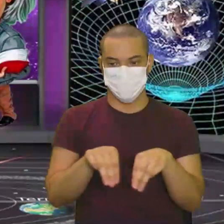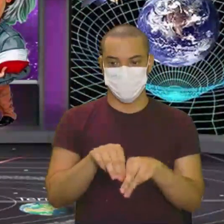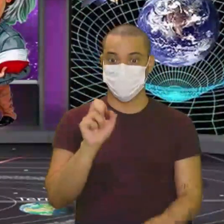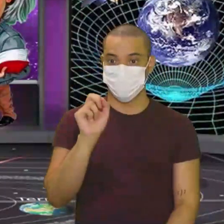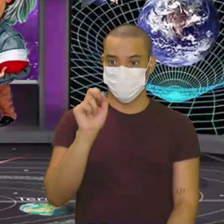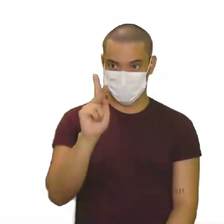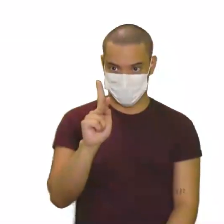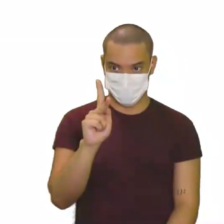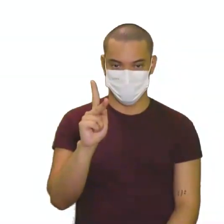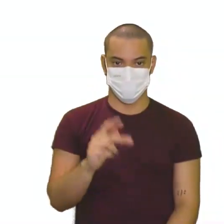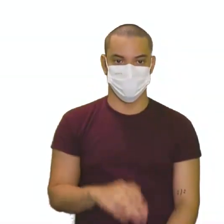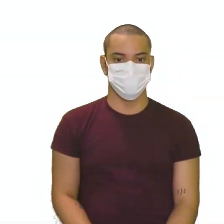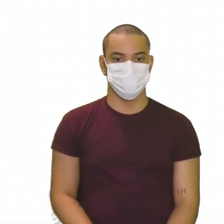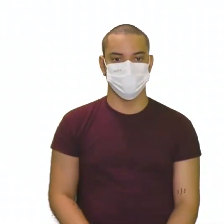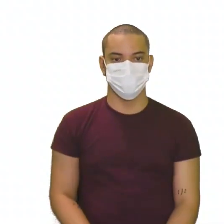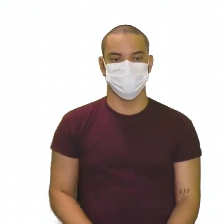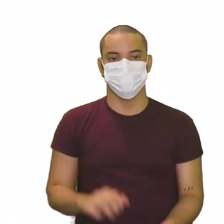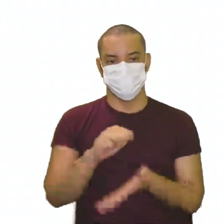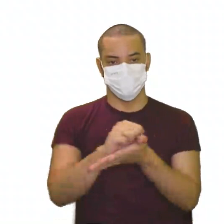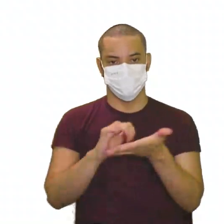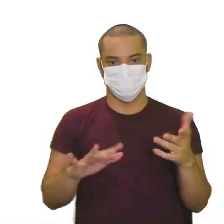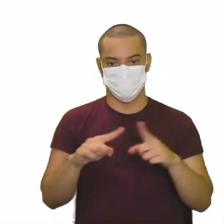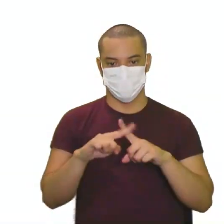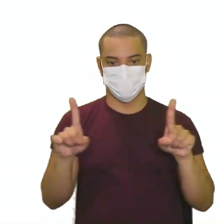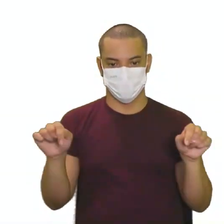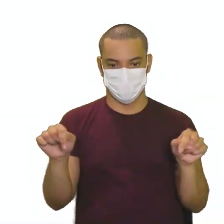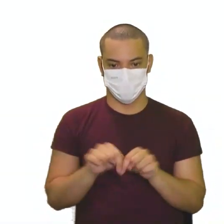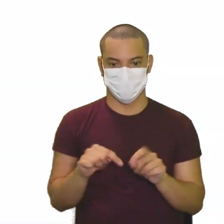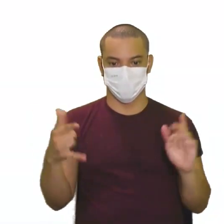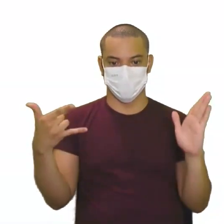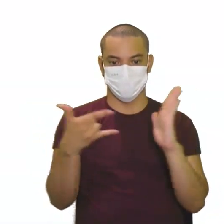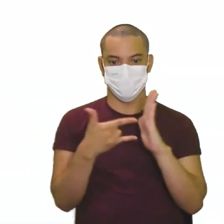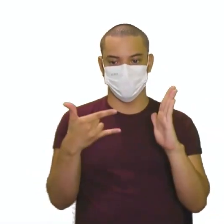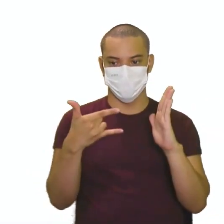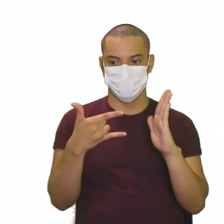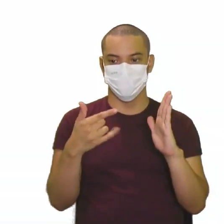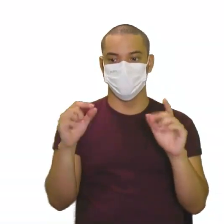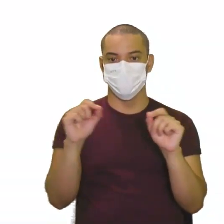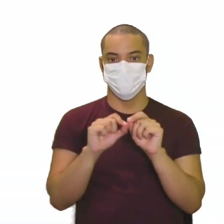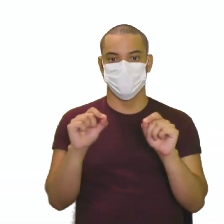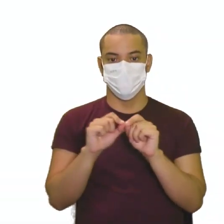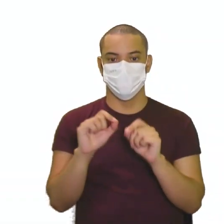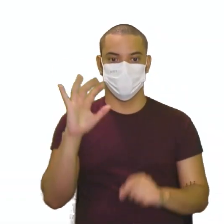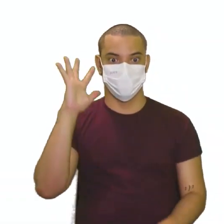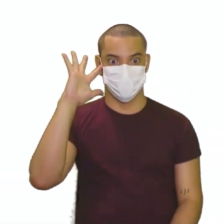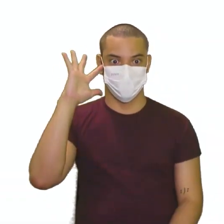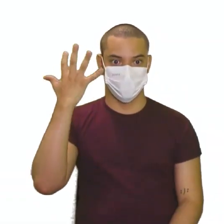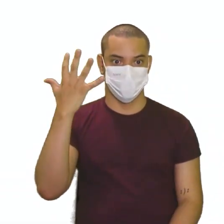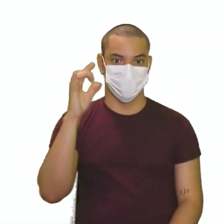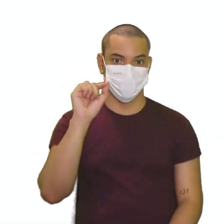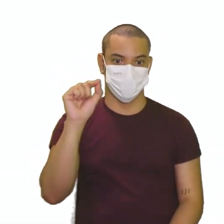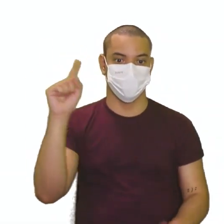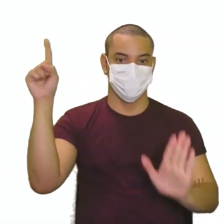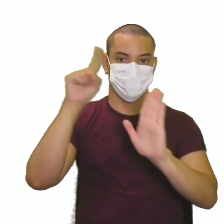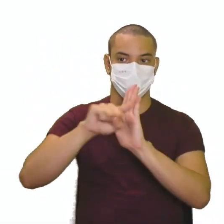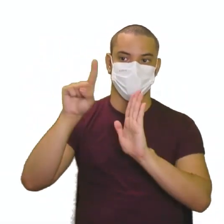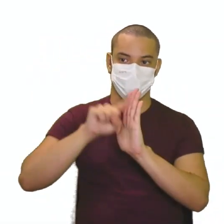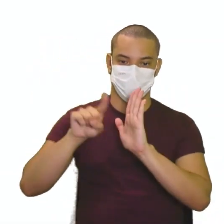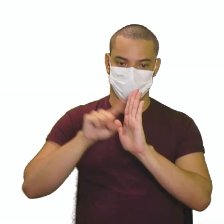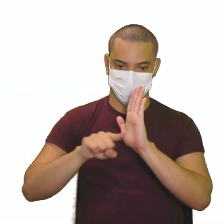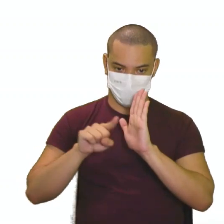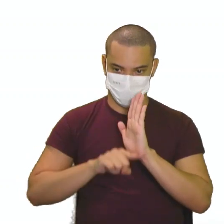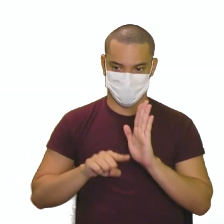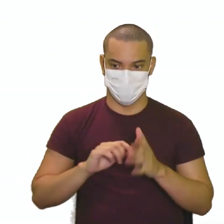então vamos lá pessoal a atividade de sala nós vamos aí tirar nossas dúvidas e resolver questões